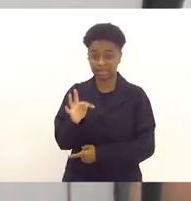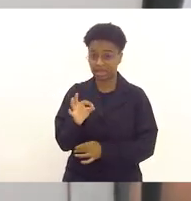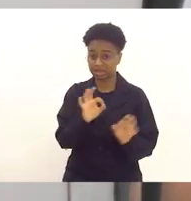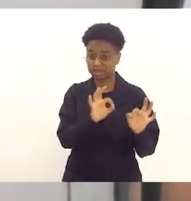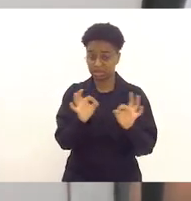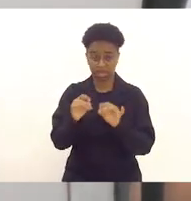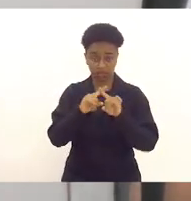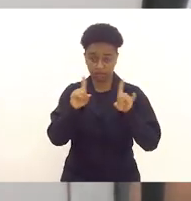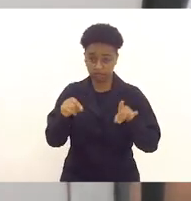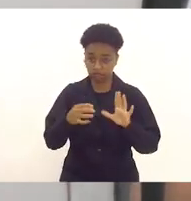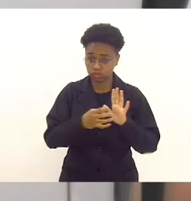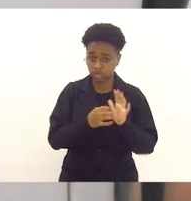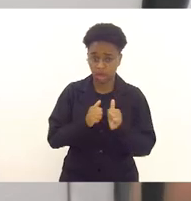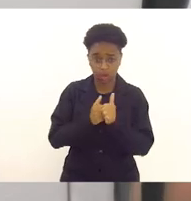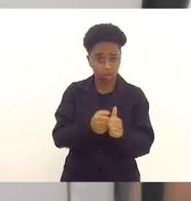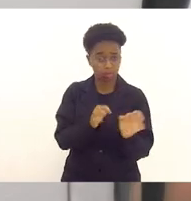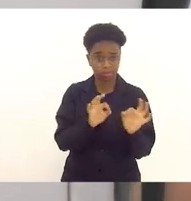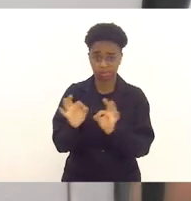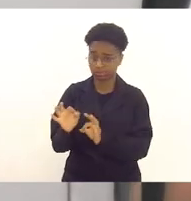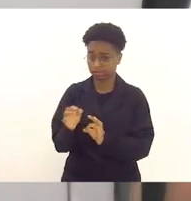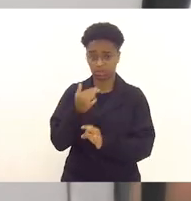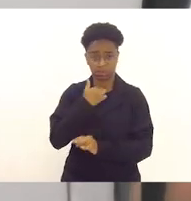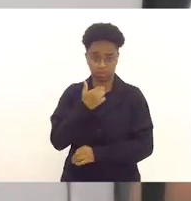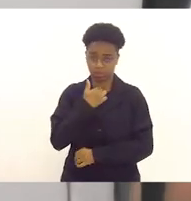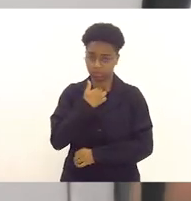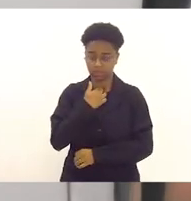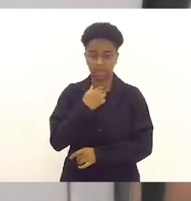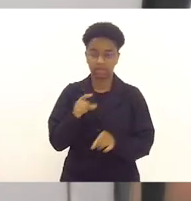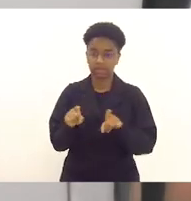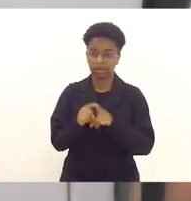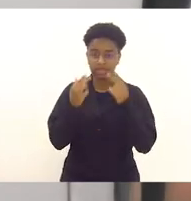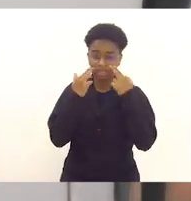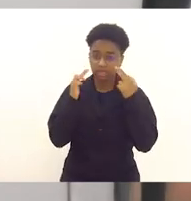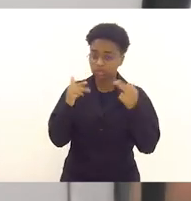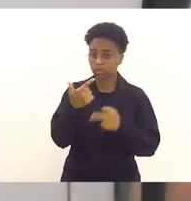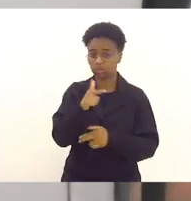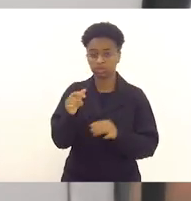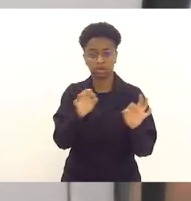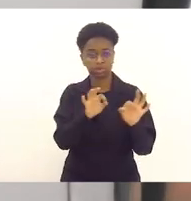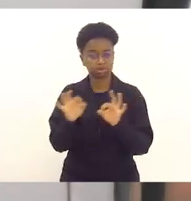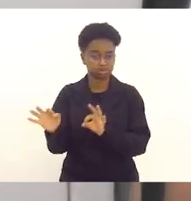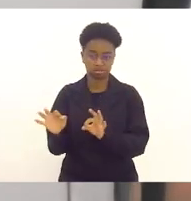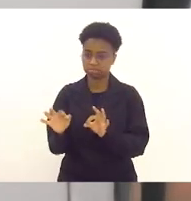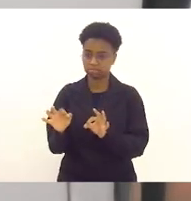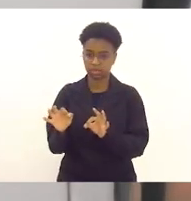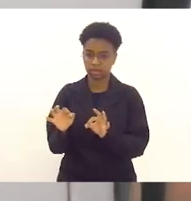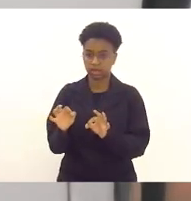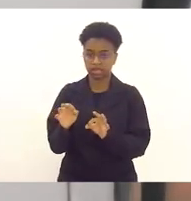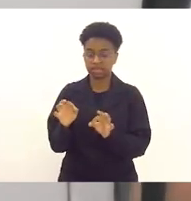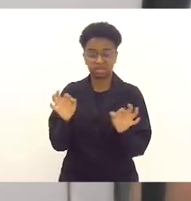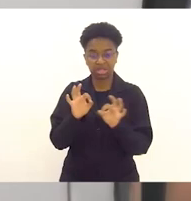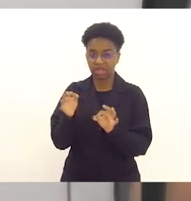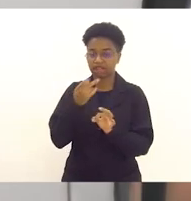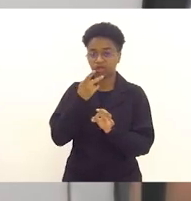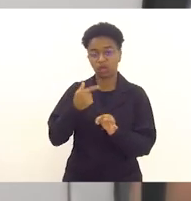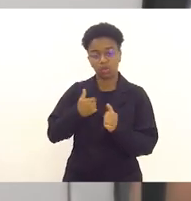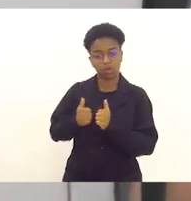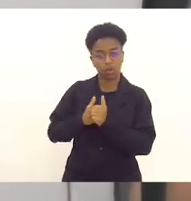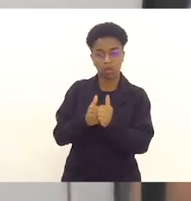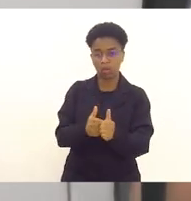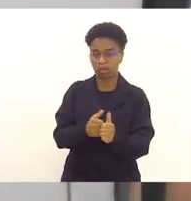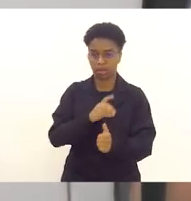tinha um funcionários no local tinha fiscal eu não tive uma testemunha uma pessoa que se disponibilizasse para ir comigo até a delegacia